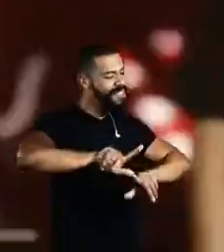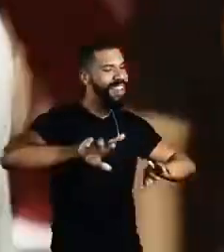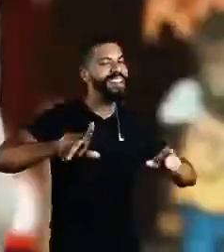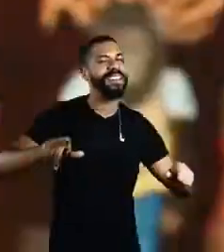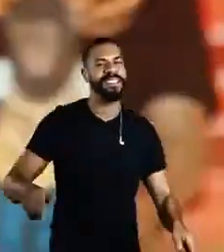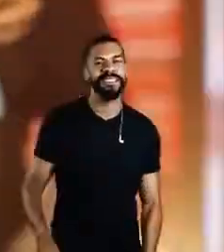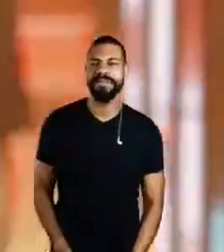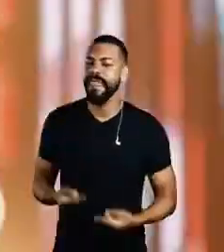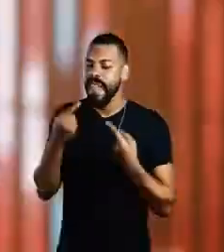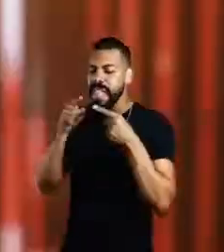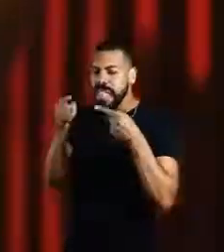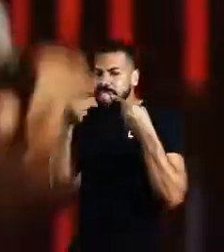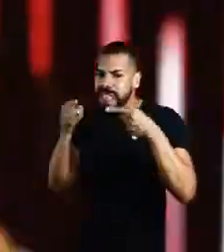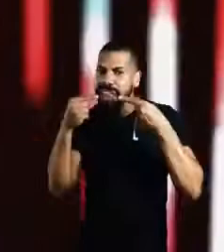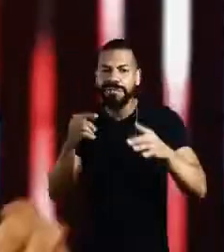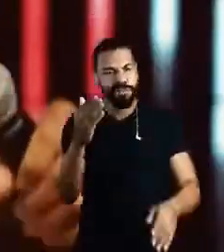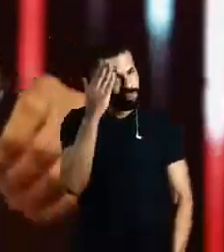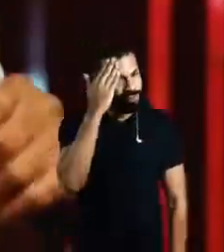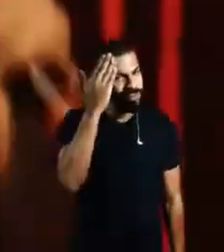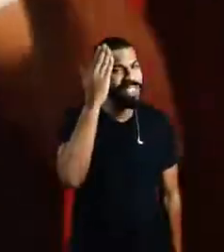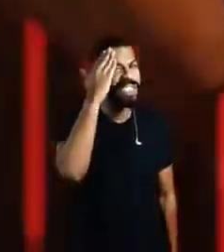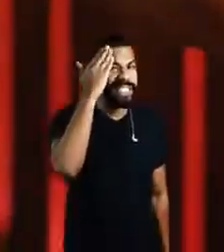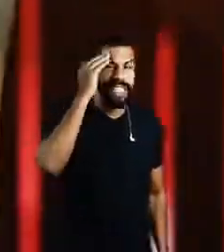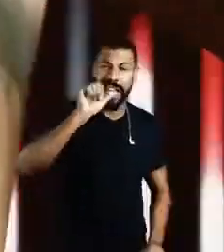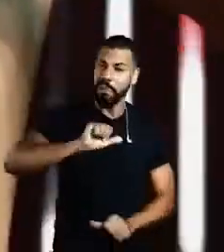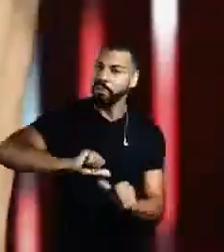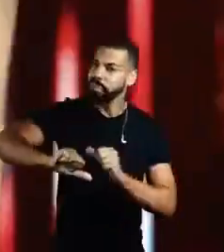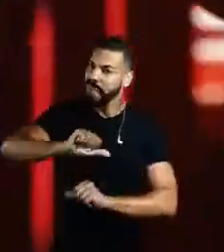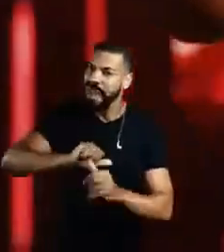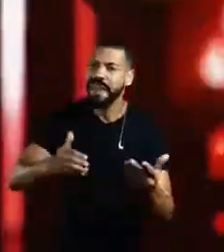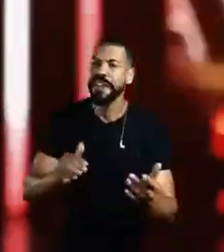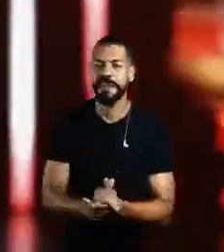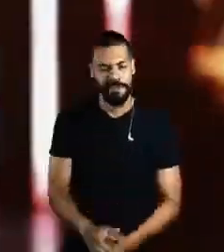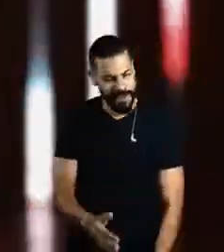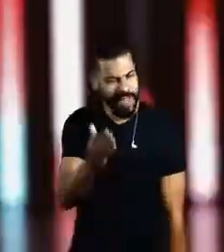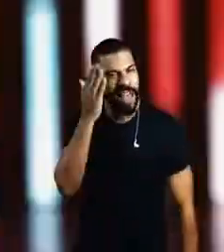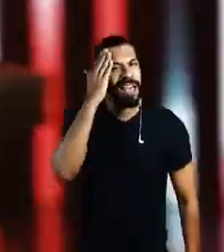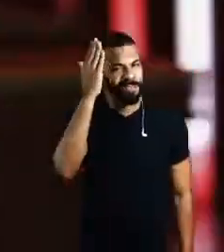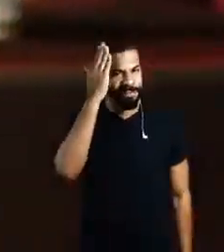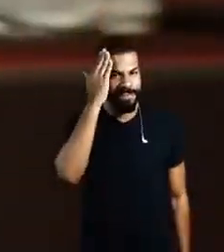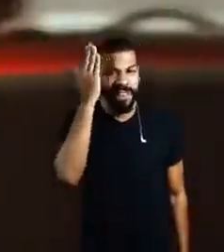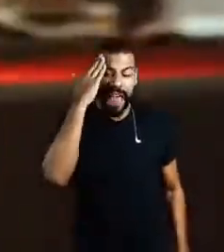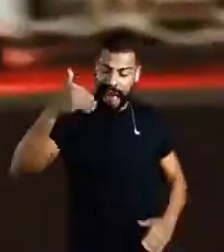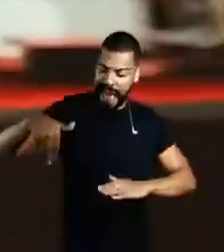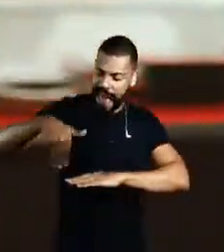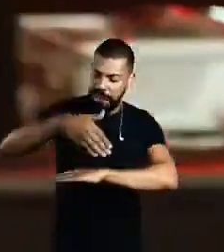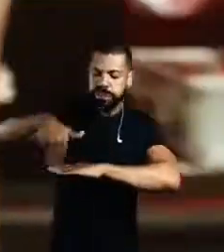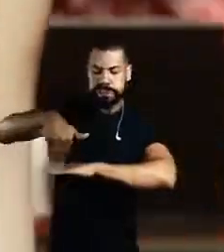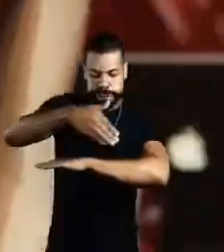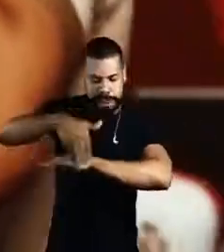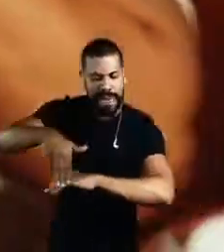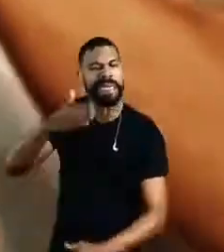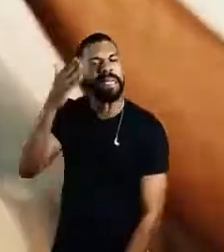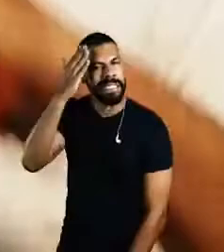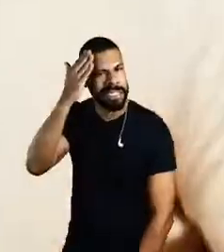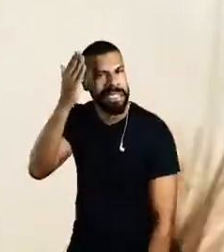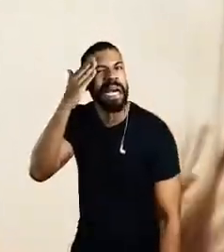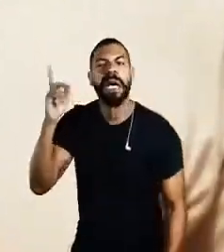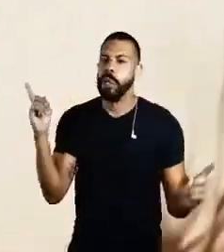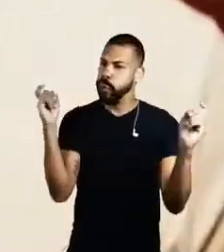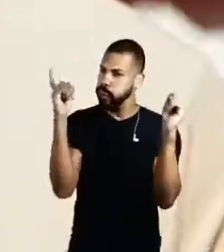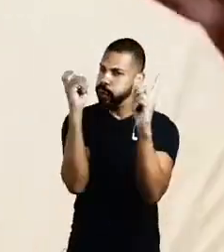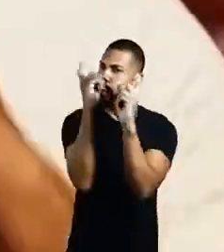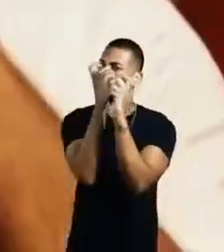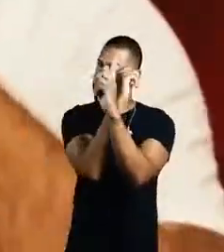não te enganei. Eu sei, sou capaz de morrer pelo que falei. Eu sei, a rua é difícil, eu sei. Eu sei, meu